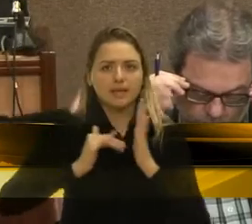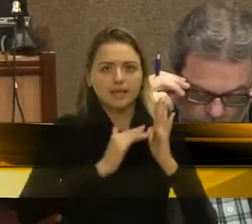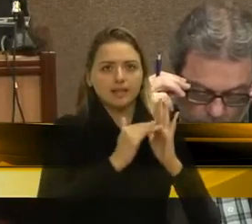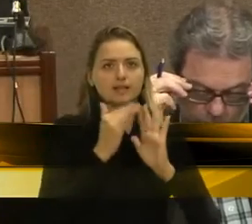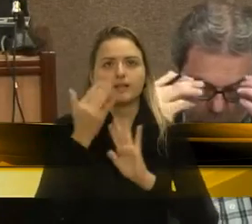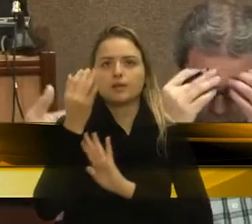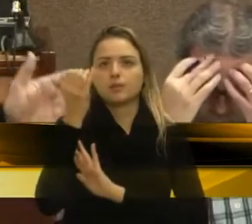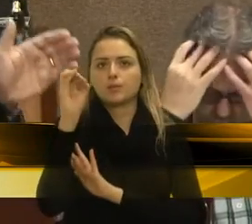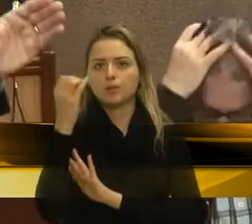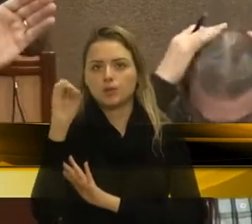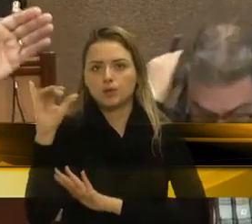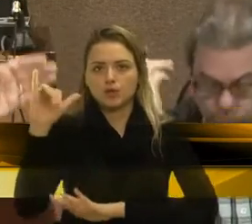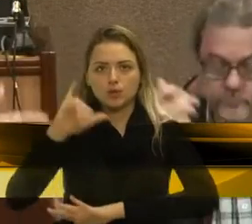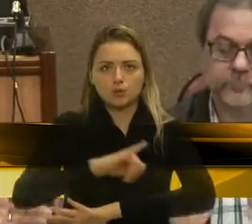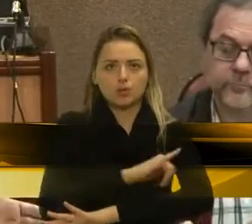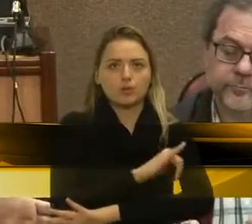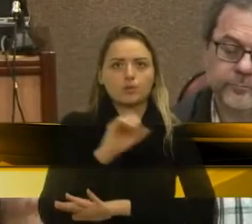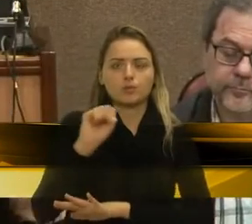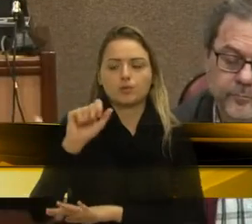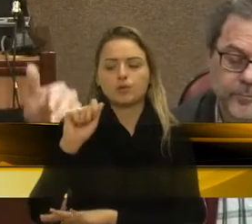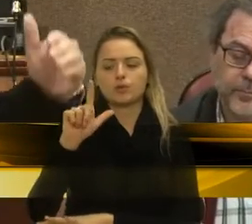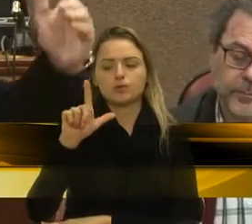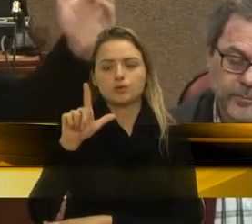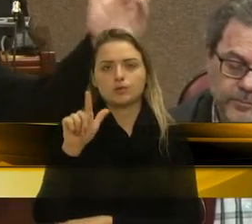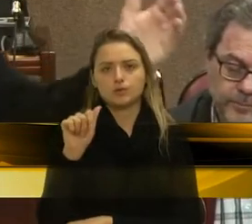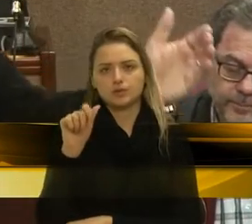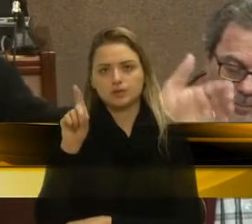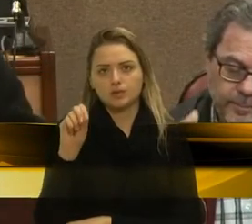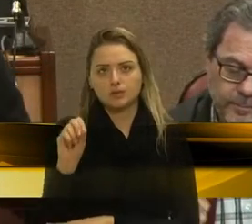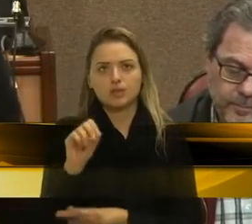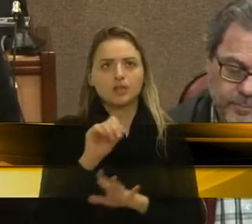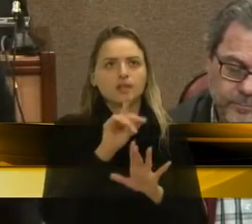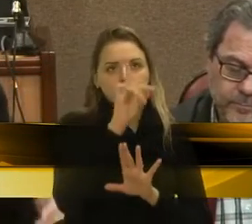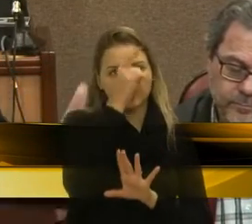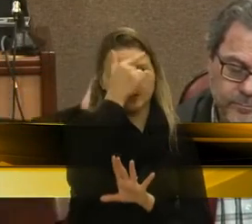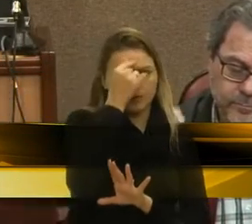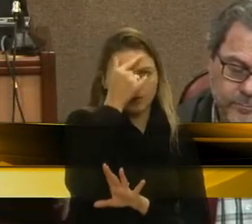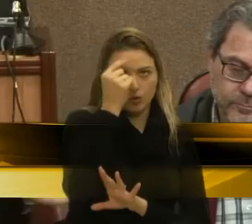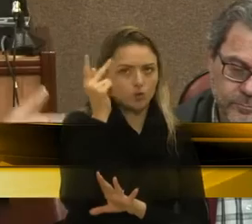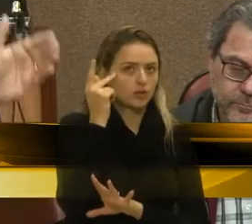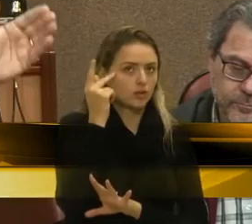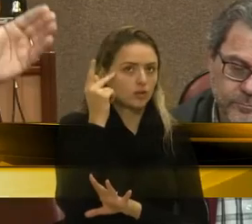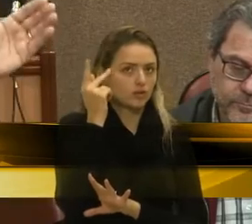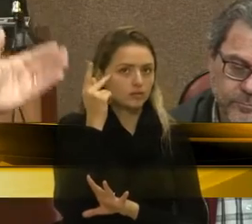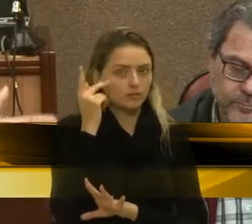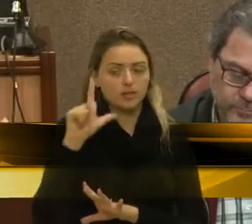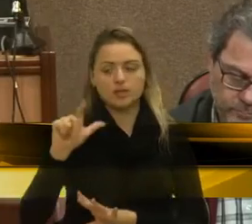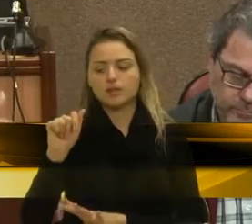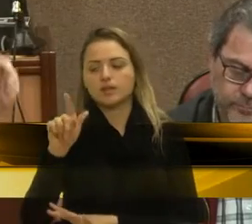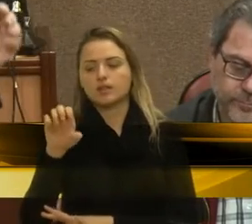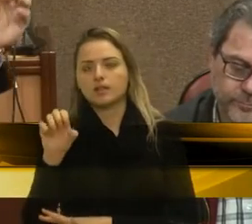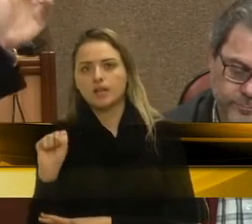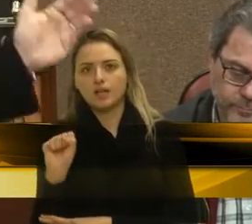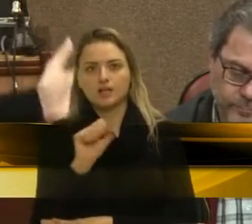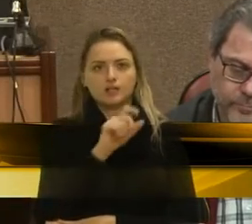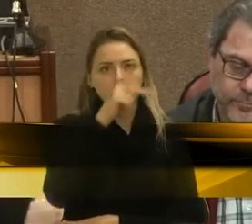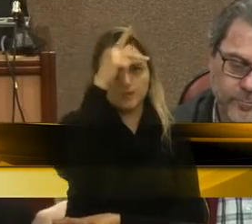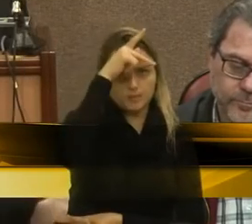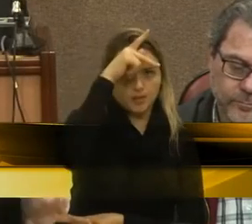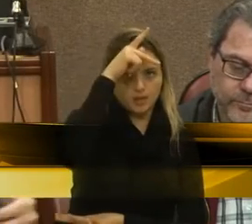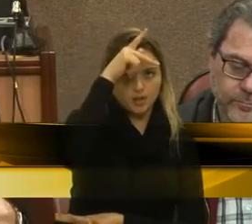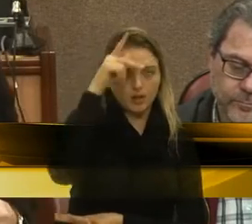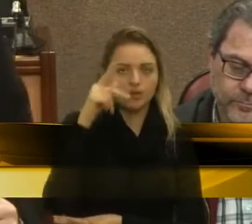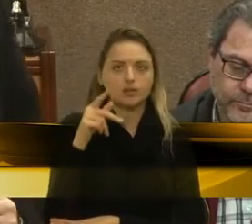Porto Alegre, no aeroporto Salgado Filho, pinta na Universidade de São Paulo, em Lages, Pelotas, Santa